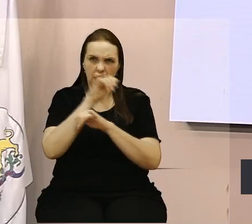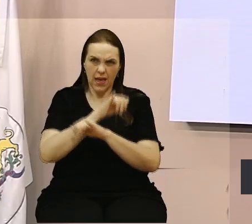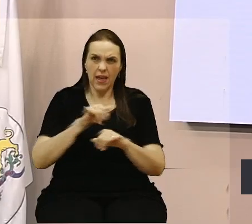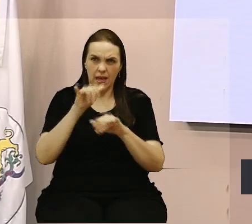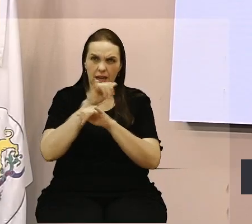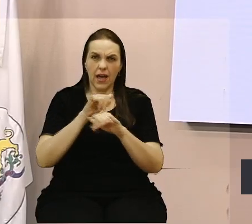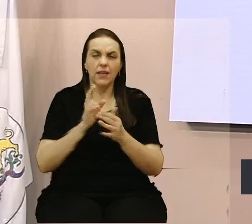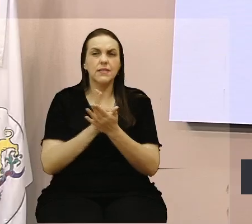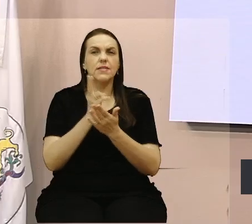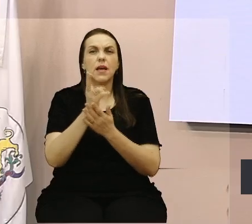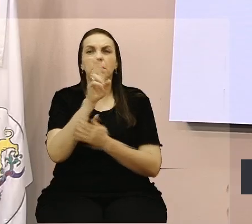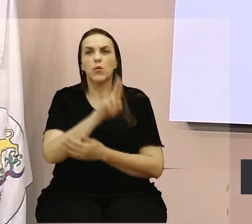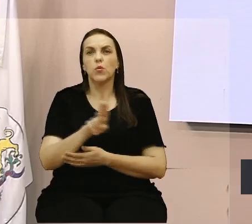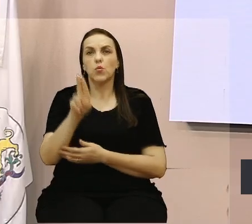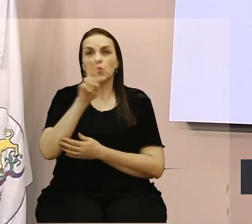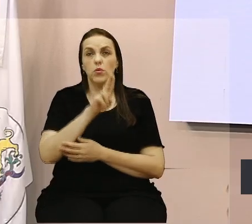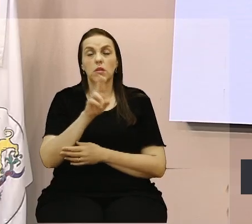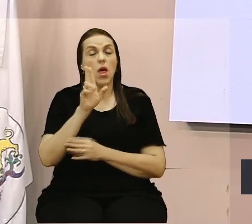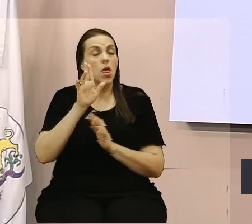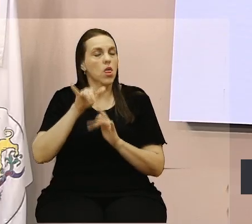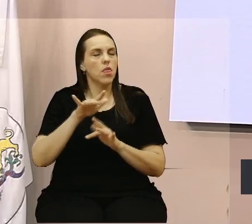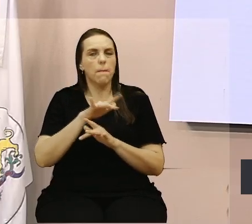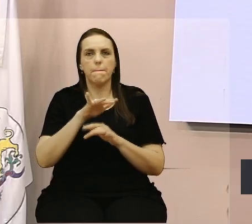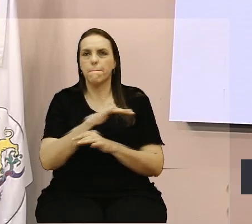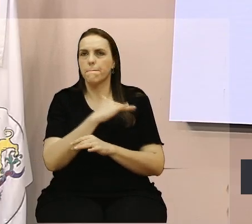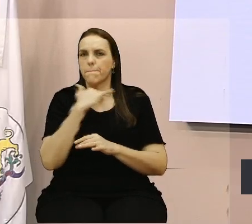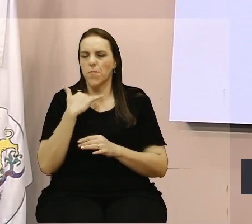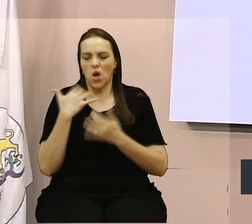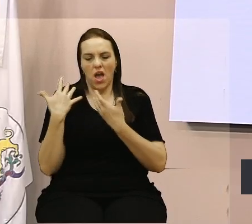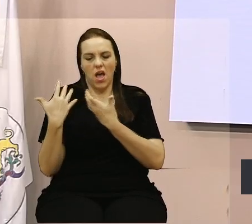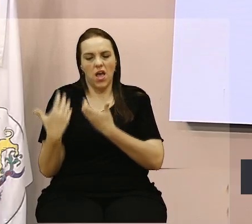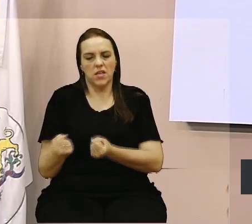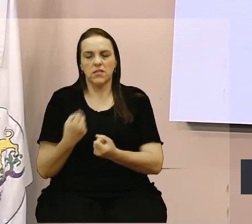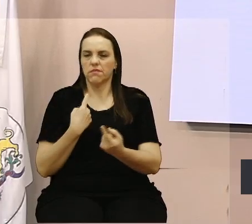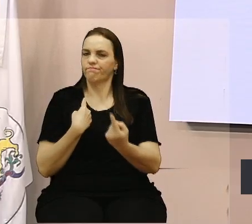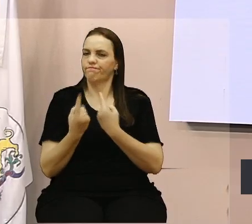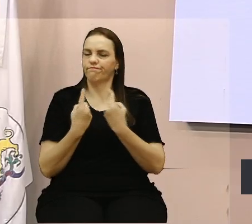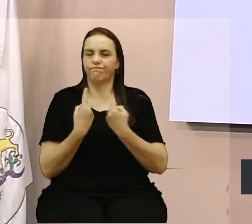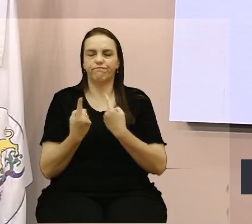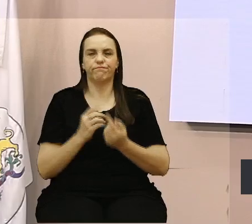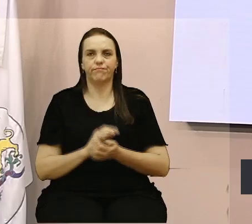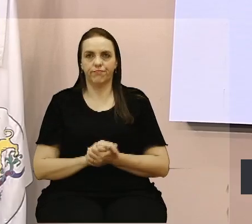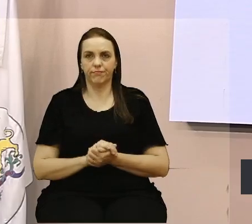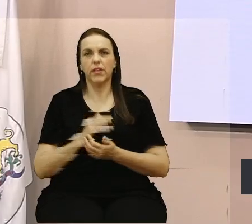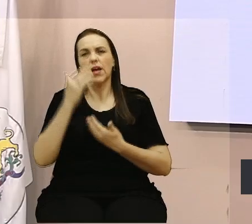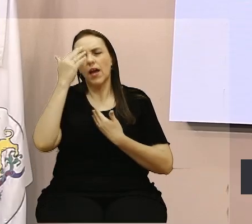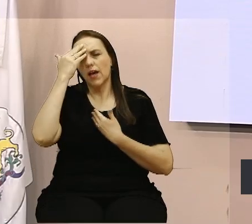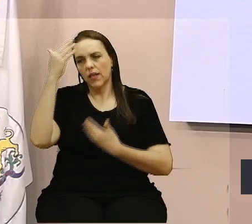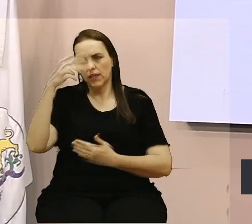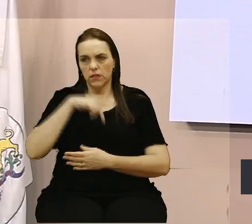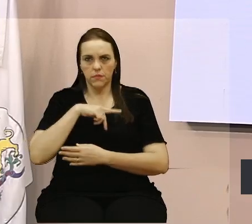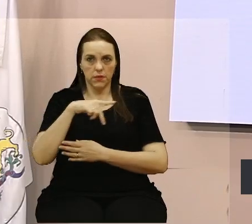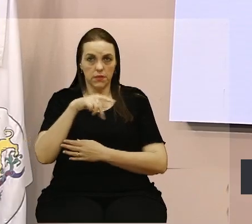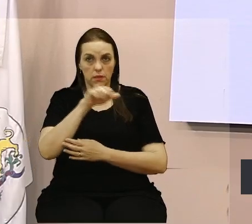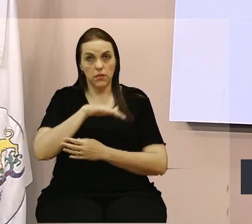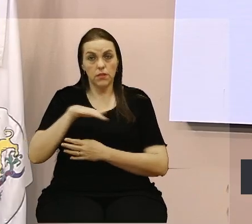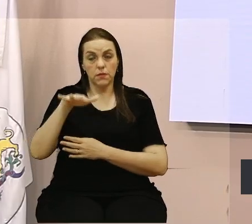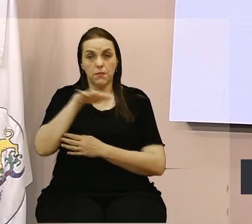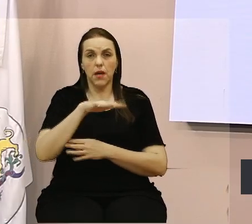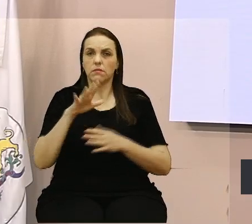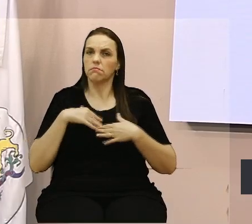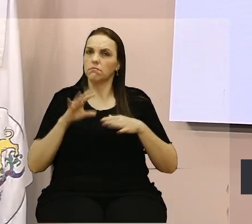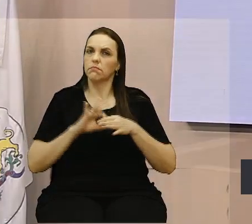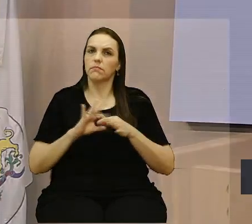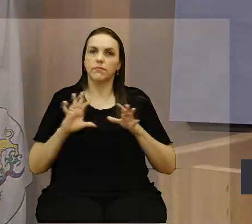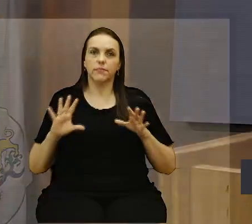sempre usa, que nenhuma morte no trânsito é aceitável. Presidente, agradeço o espaço e a gente está à